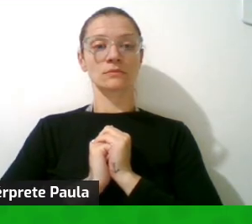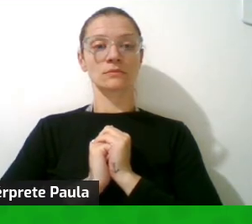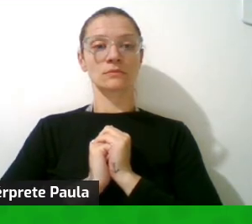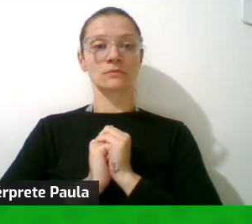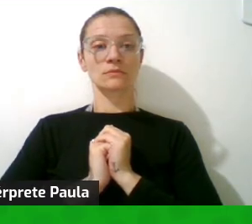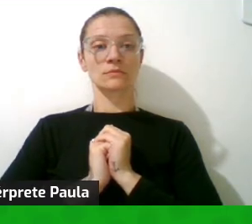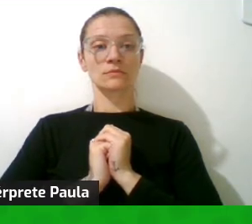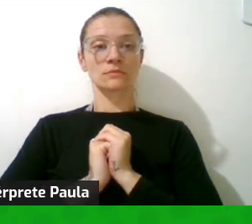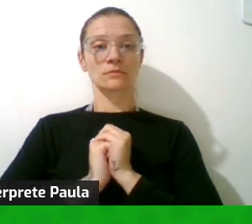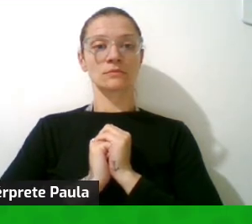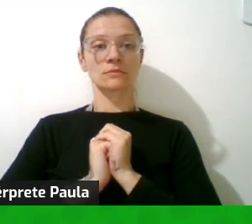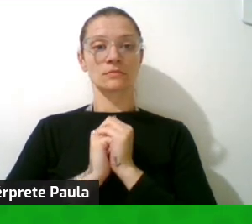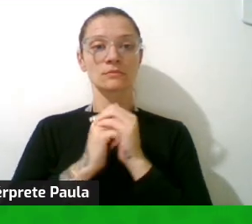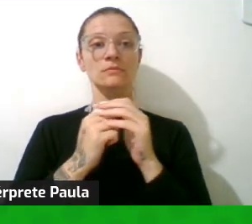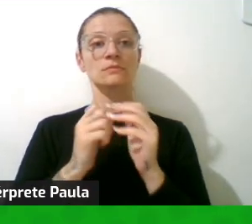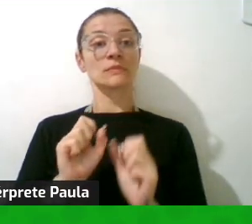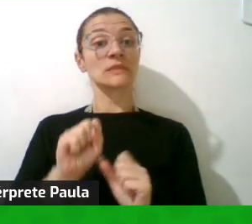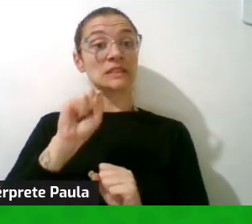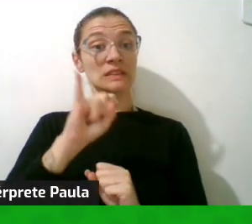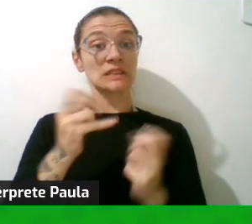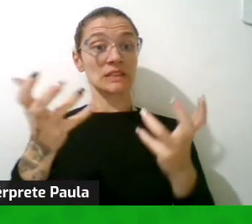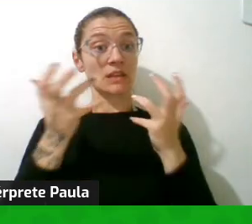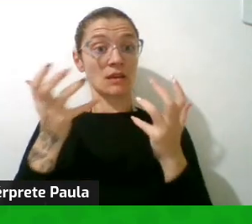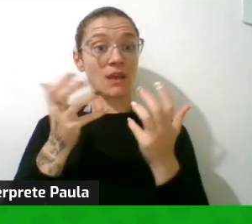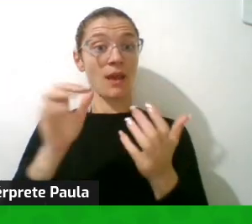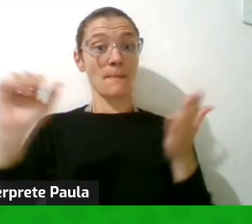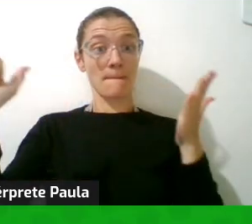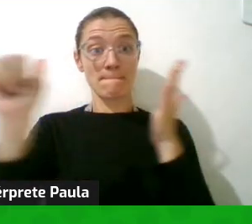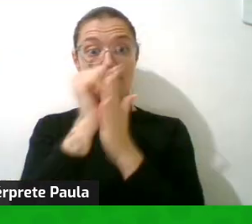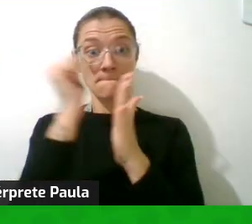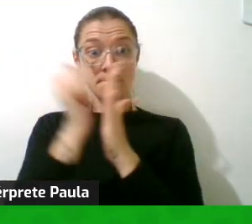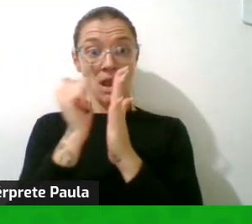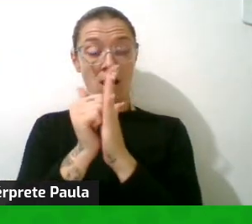Até uma dica. Quando você quer apagar várias células de uma